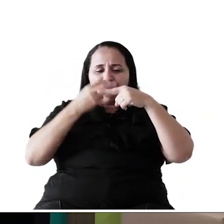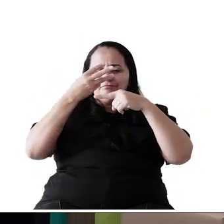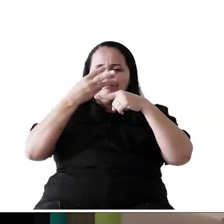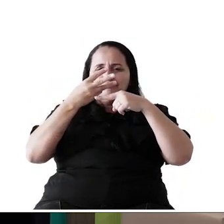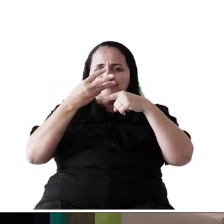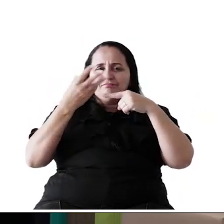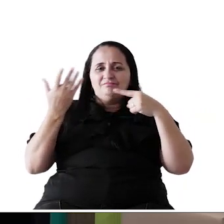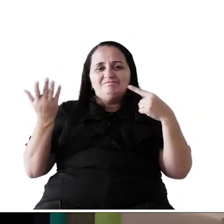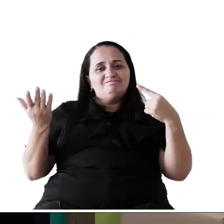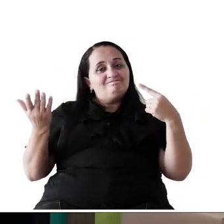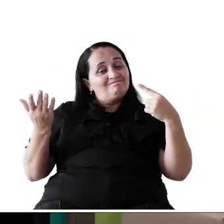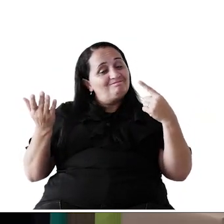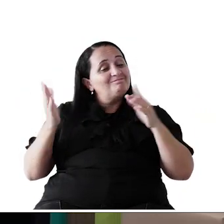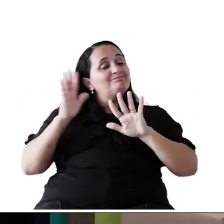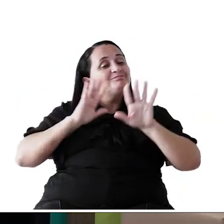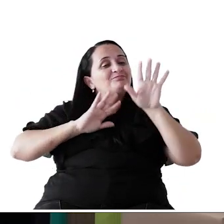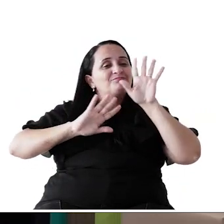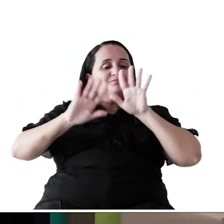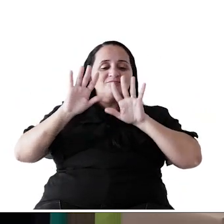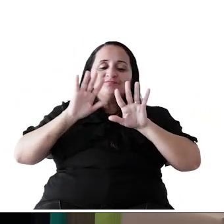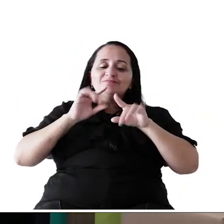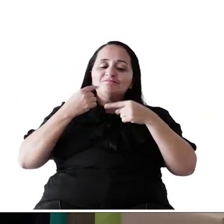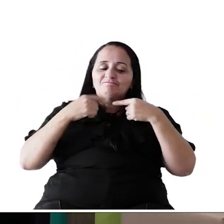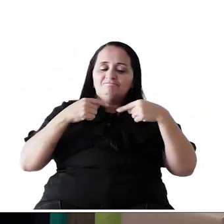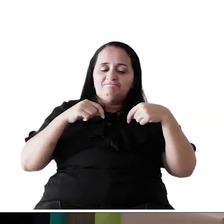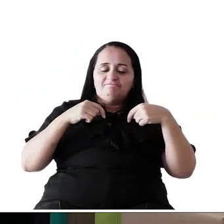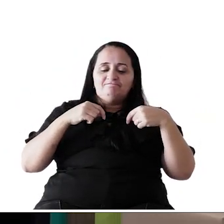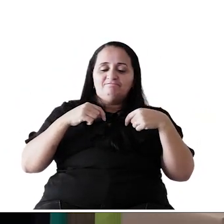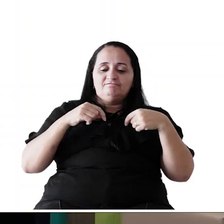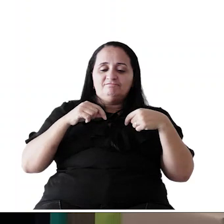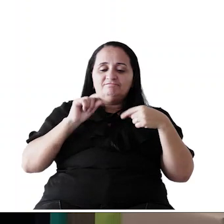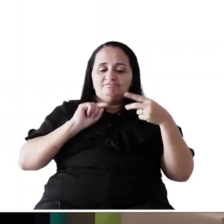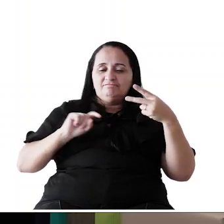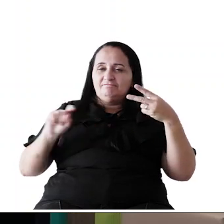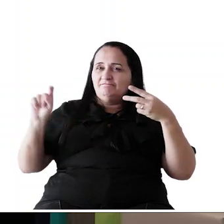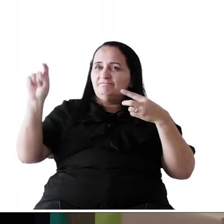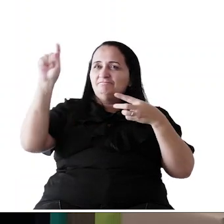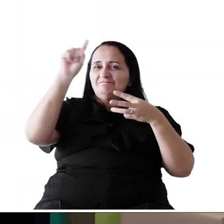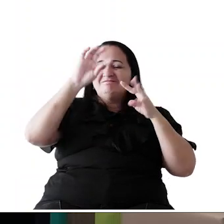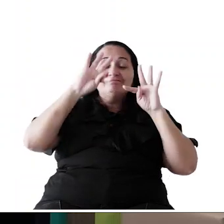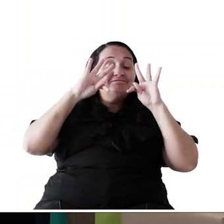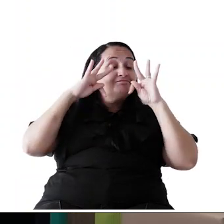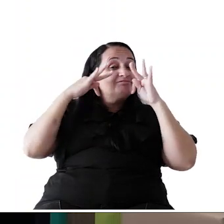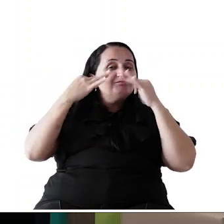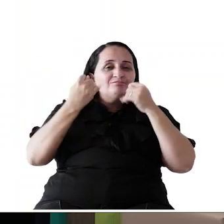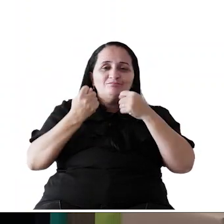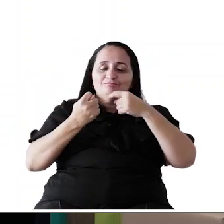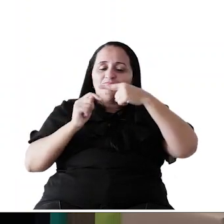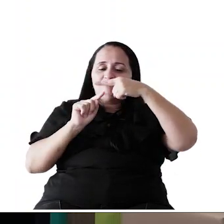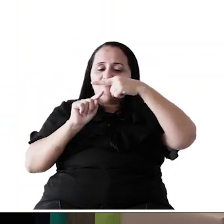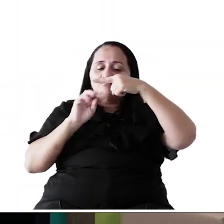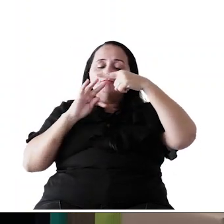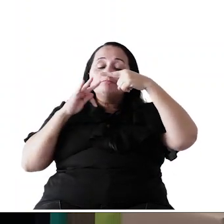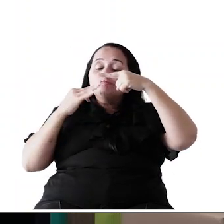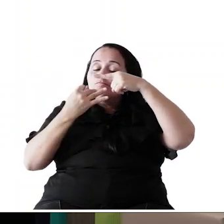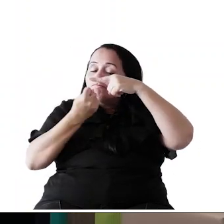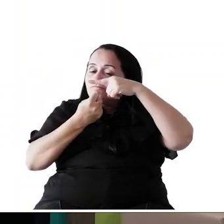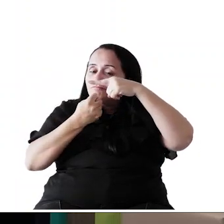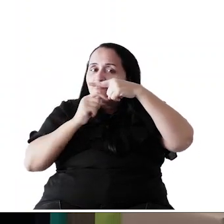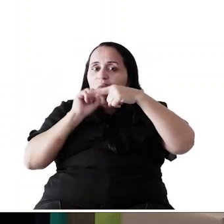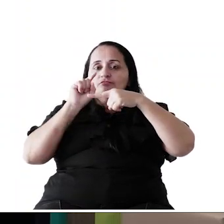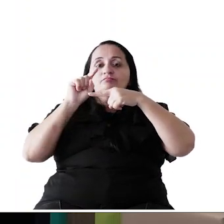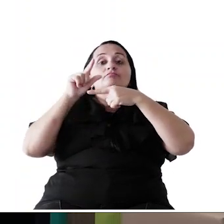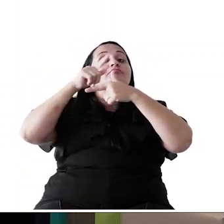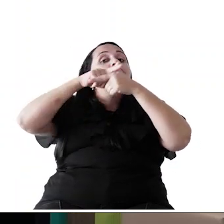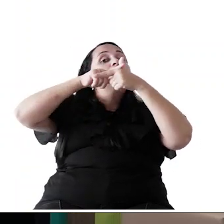justamente 3/5. Então, cuidado, faz esse esquema, escreve esse esquema na sua prova, na